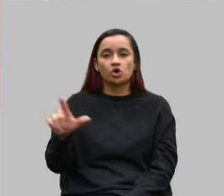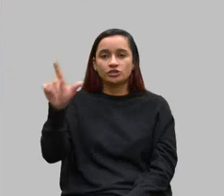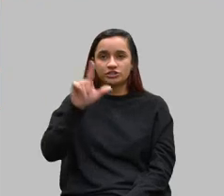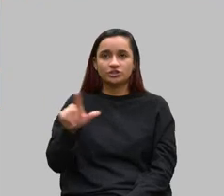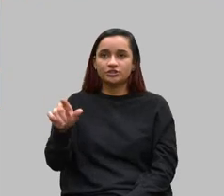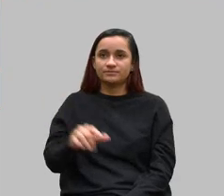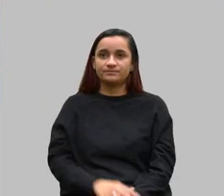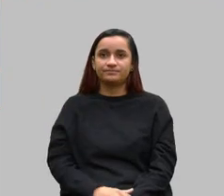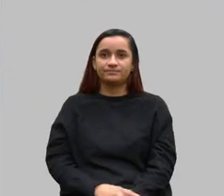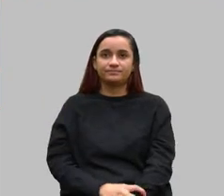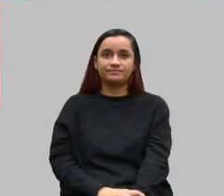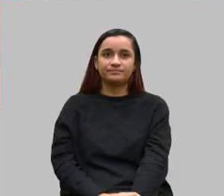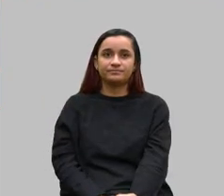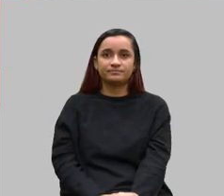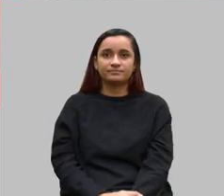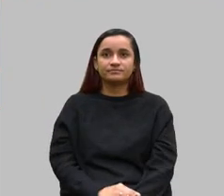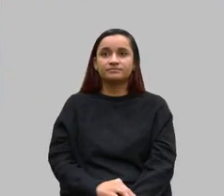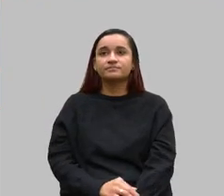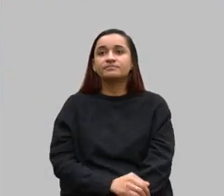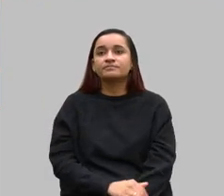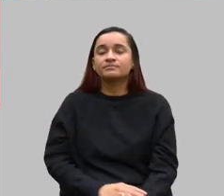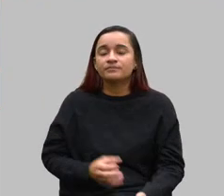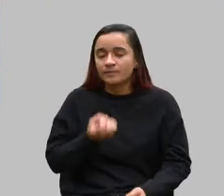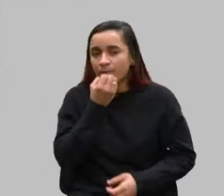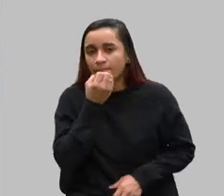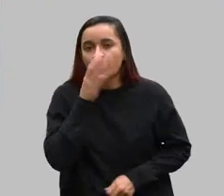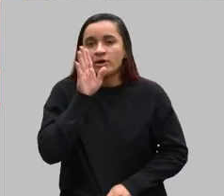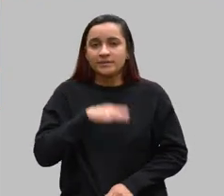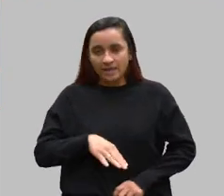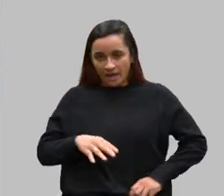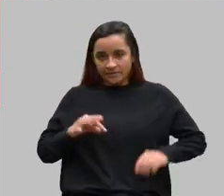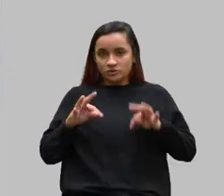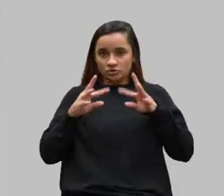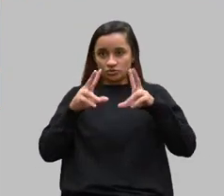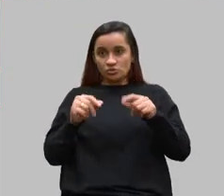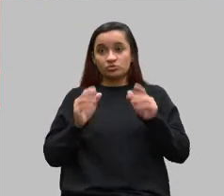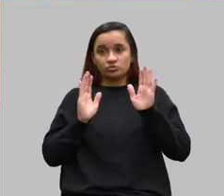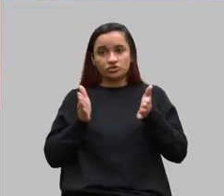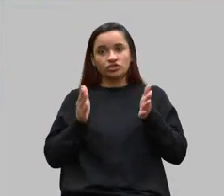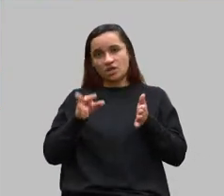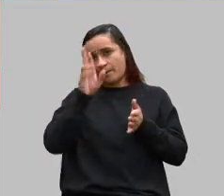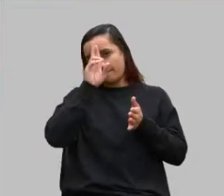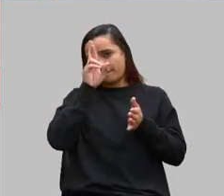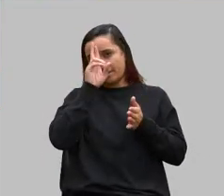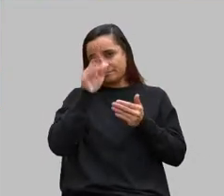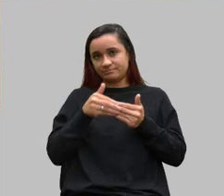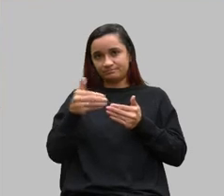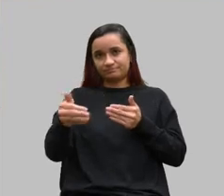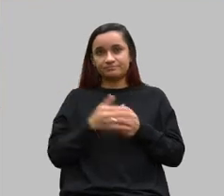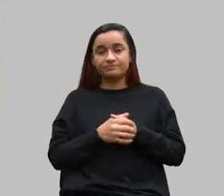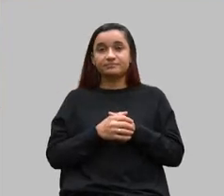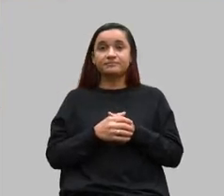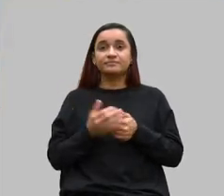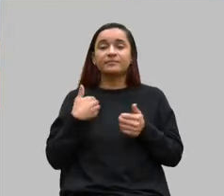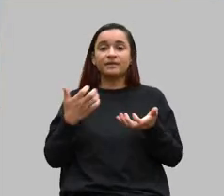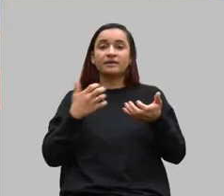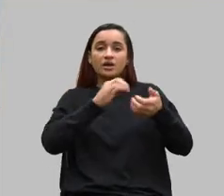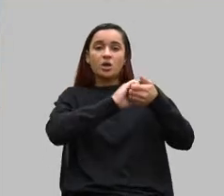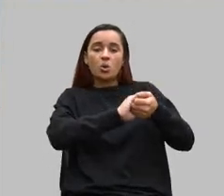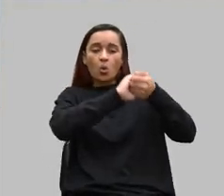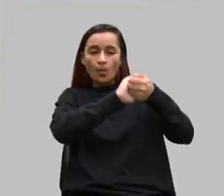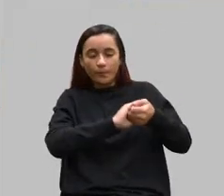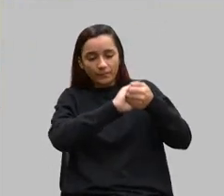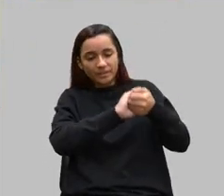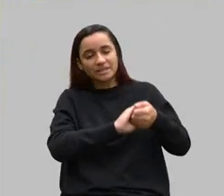logística muito boa tarde a todos passou de meio-dia uma saudação especial